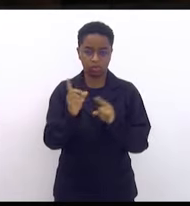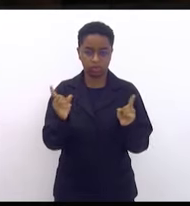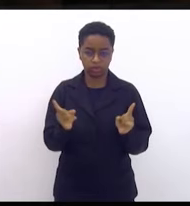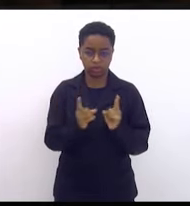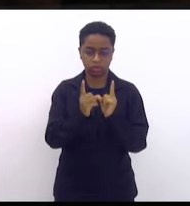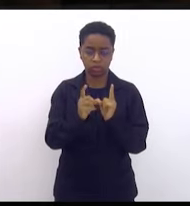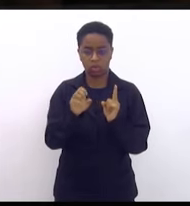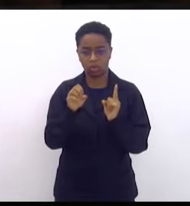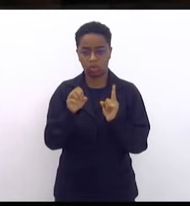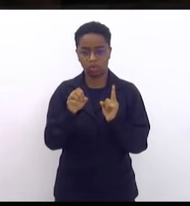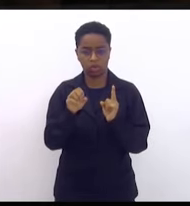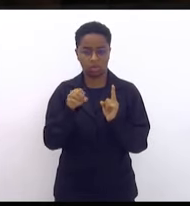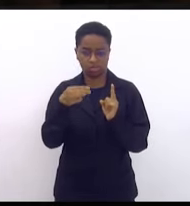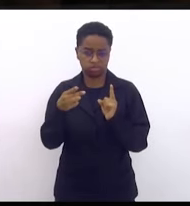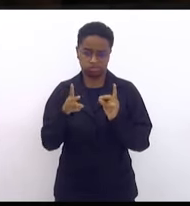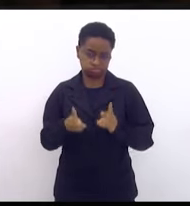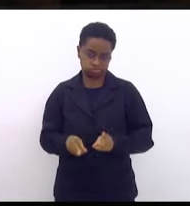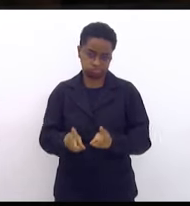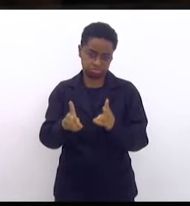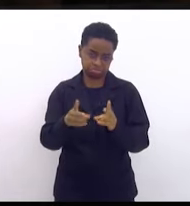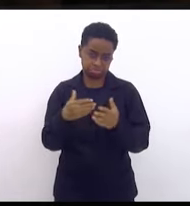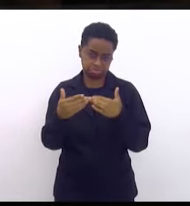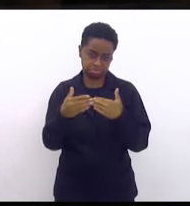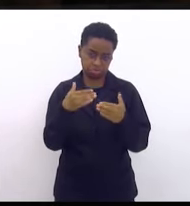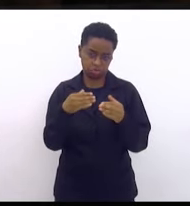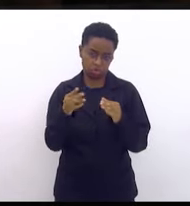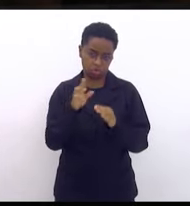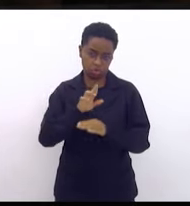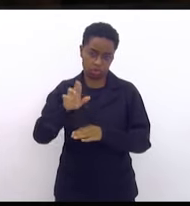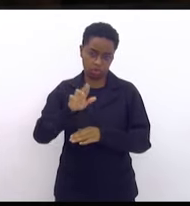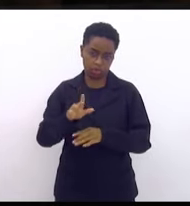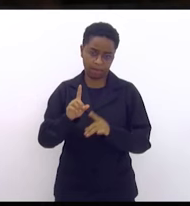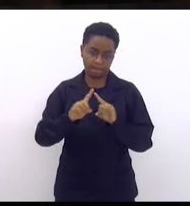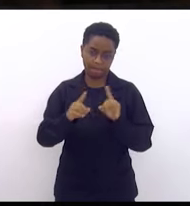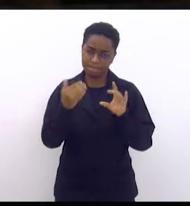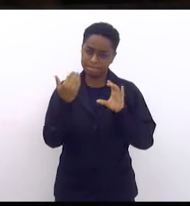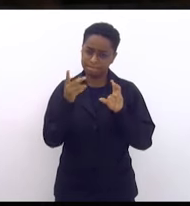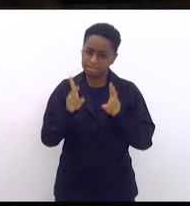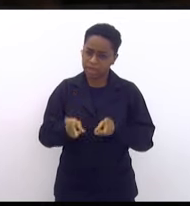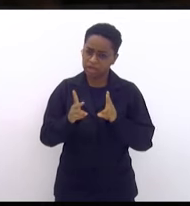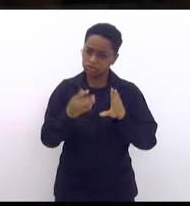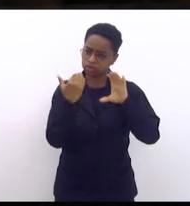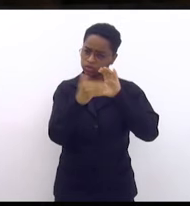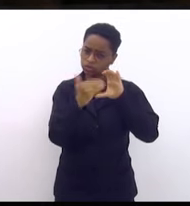definitiva, permanente, o nome que tiver, foram para os mesmos e-mails,